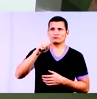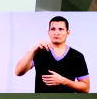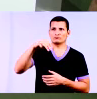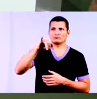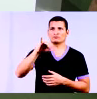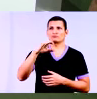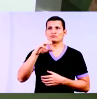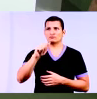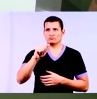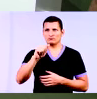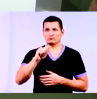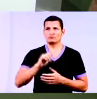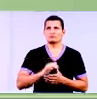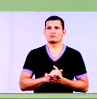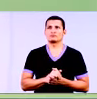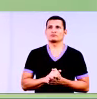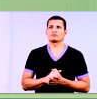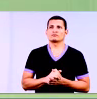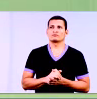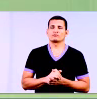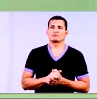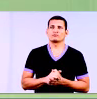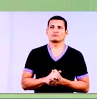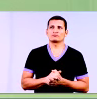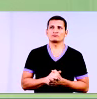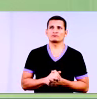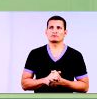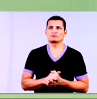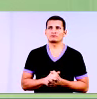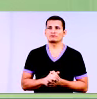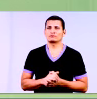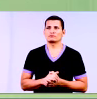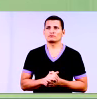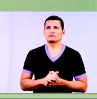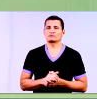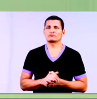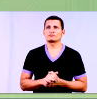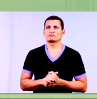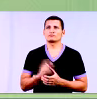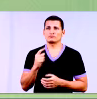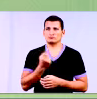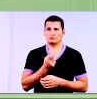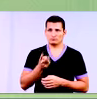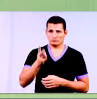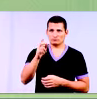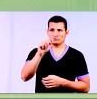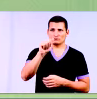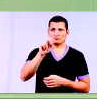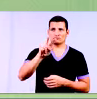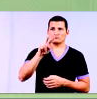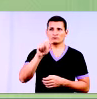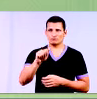adiantar e ajudar, que hoje é dia da disciplina, tá? Pessoal, e a gente continua à disposição de vocês no ambiente virtual para